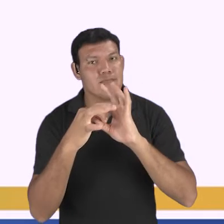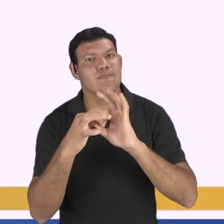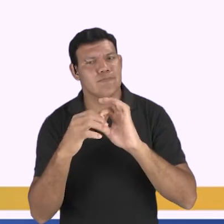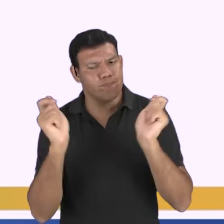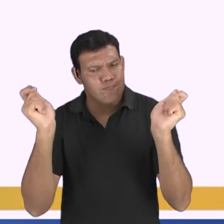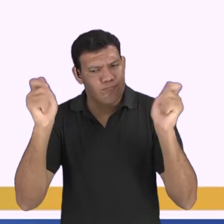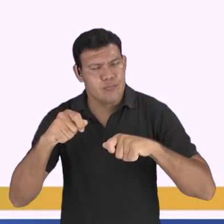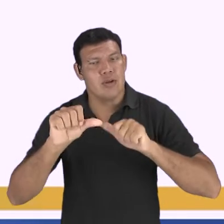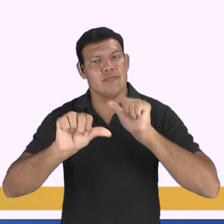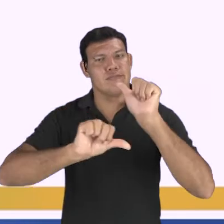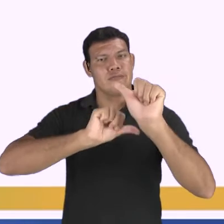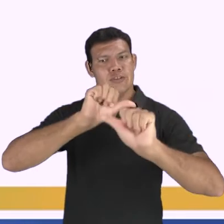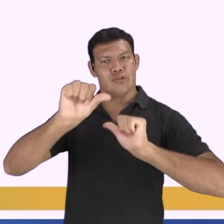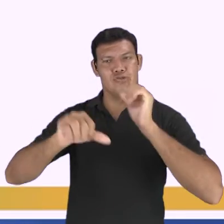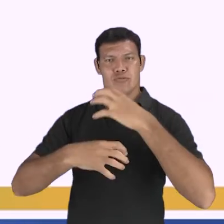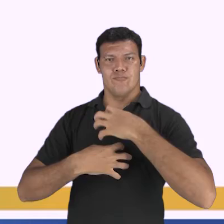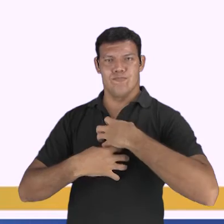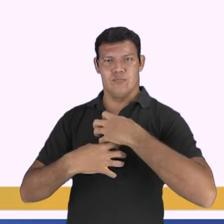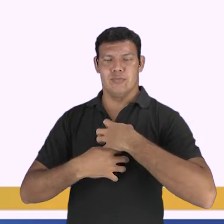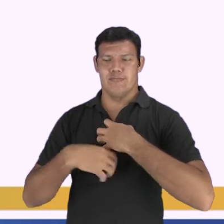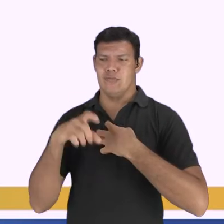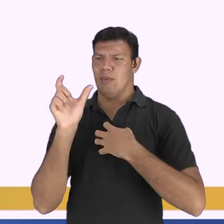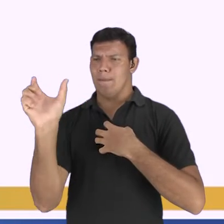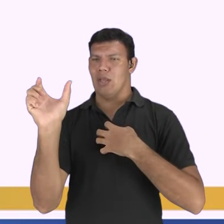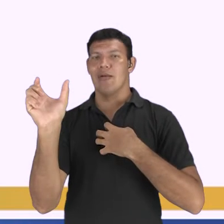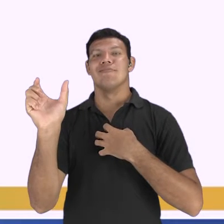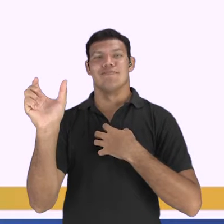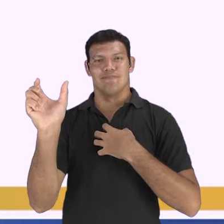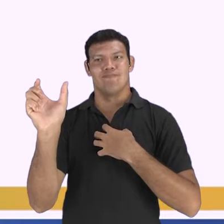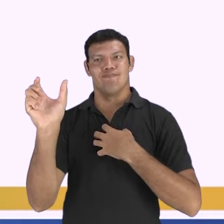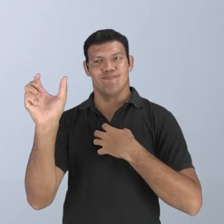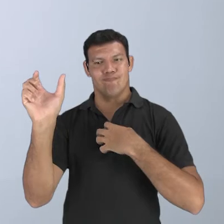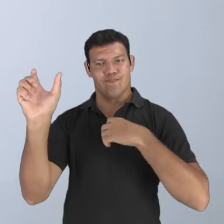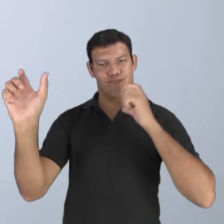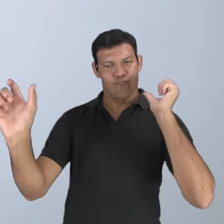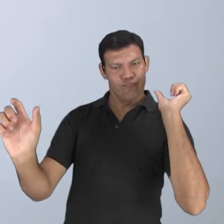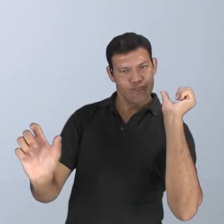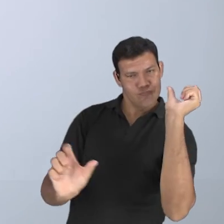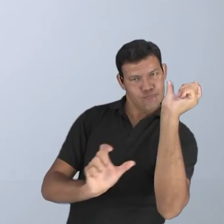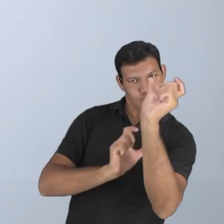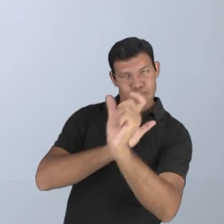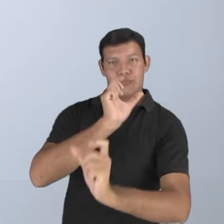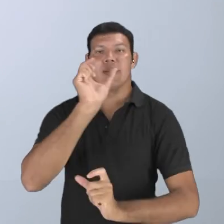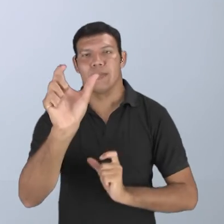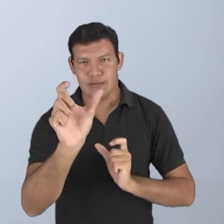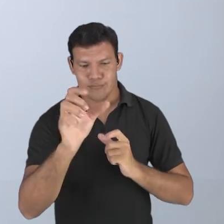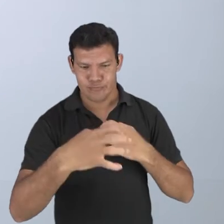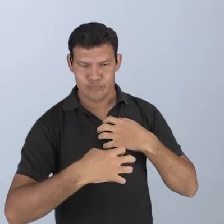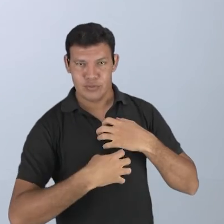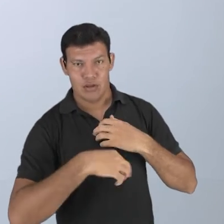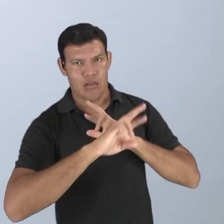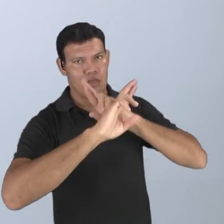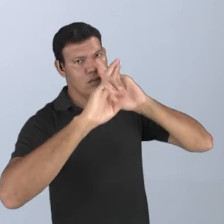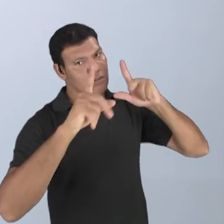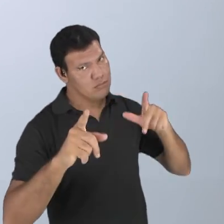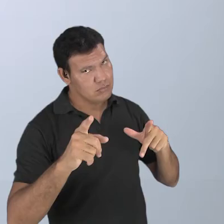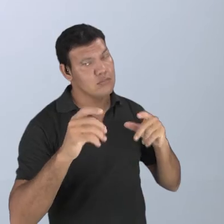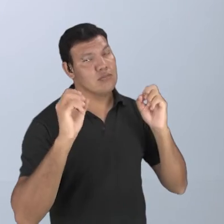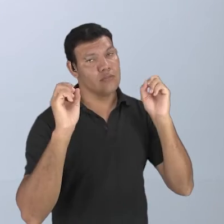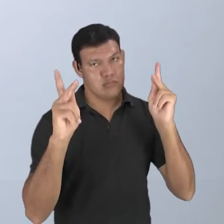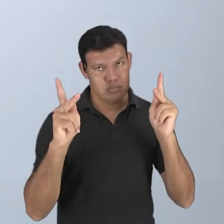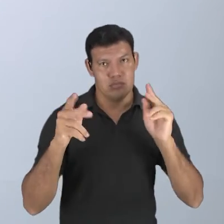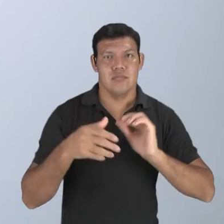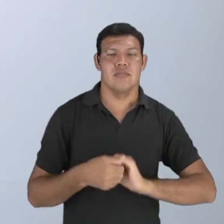que na língua portuguesa uma palavra que eu uso aqui, eu posso utilizar essa mesma palavra com outro sentido, certo?